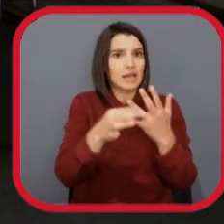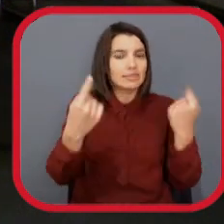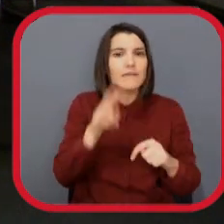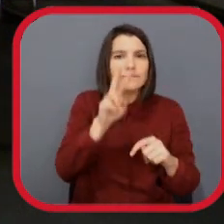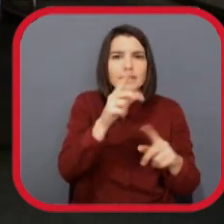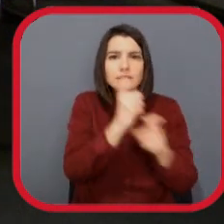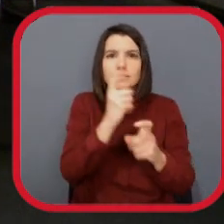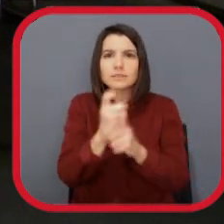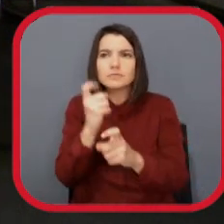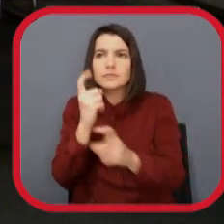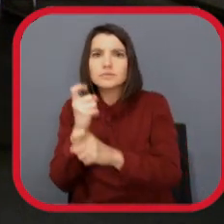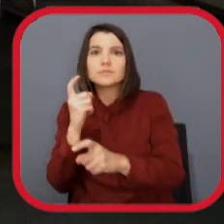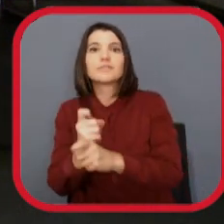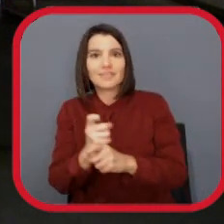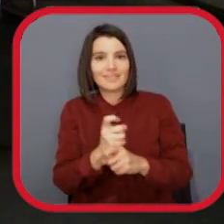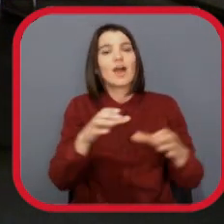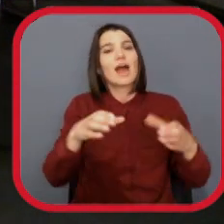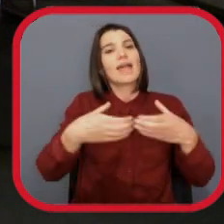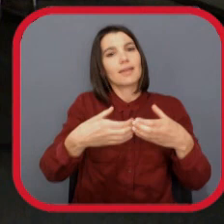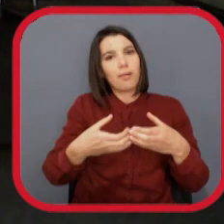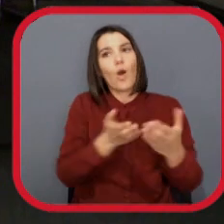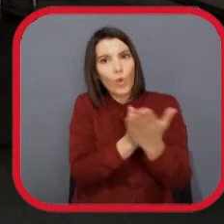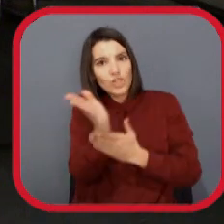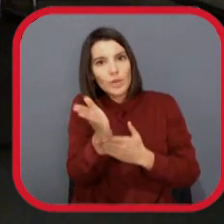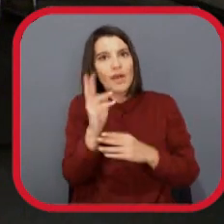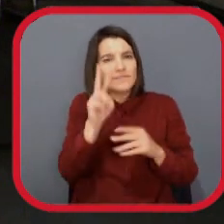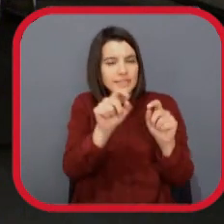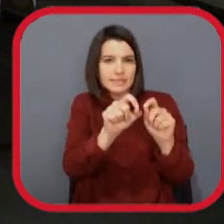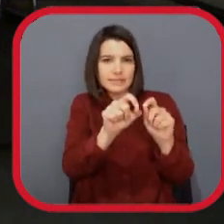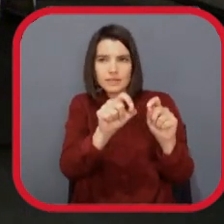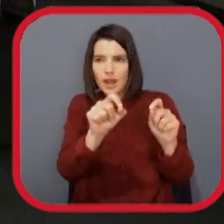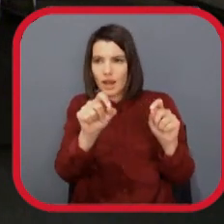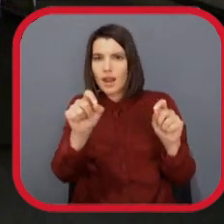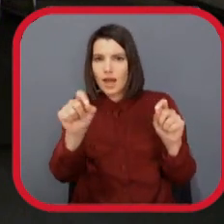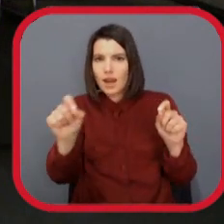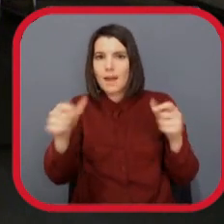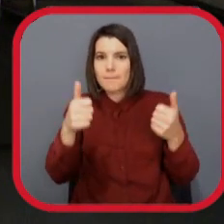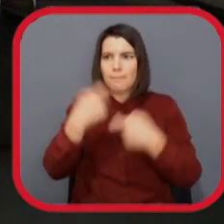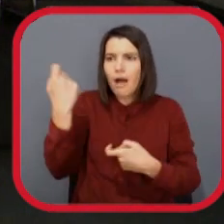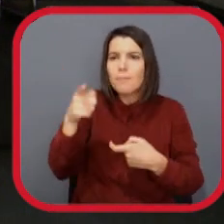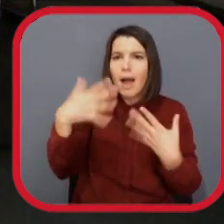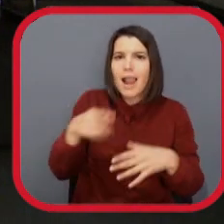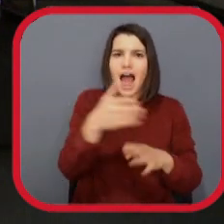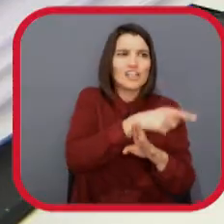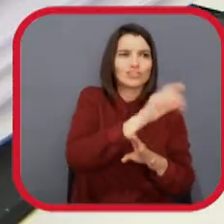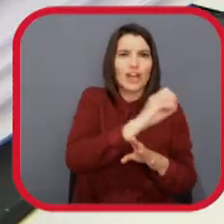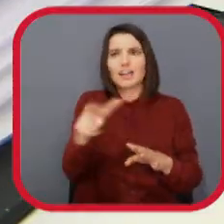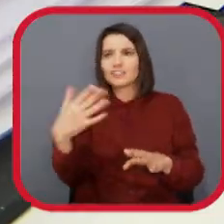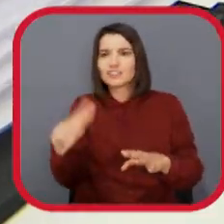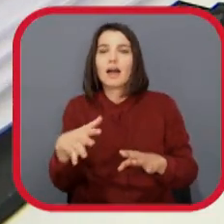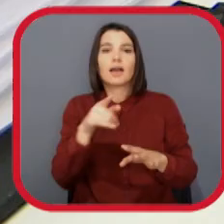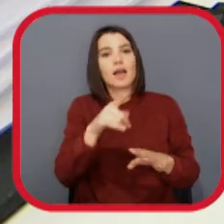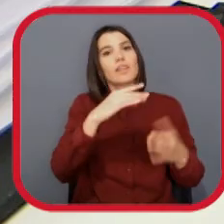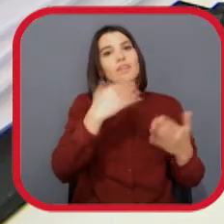casaram e têm aliança, tudo isso, a continuidade garante que existe uma linha que segue e que faz sentido. Acima de tudo, a